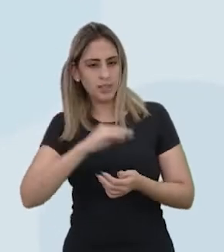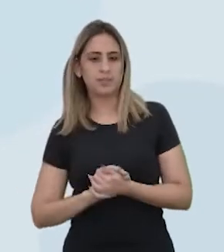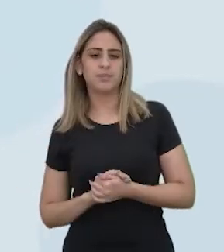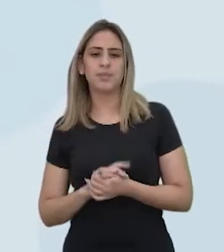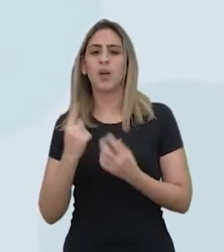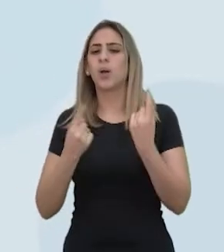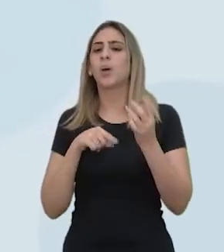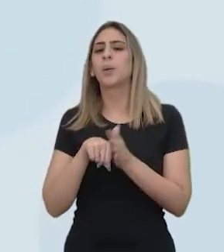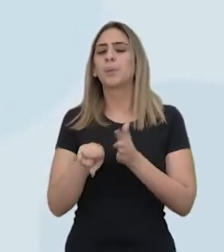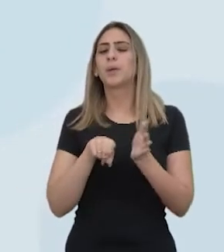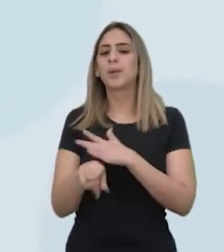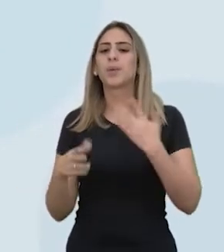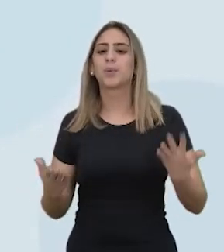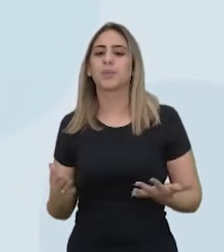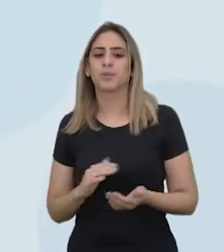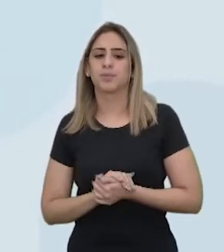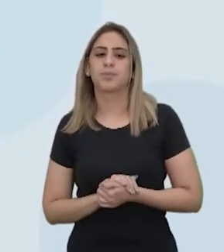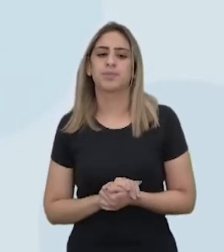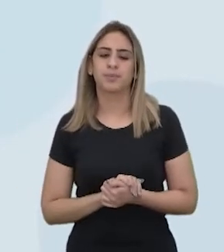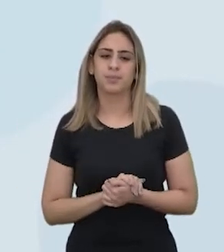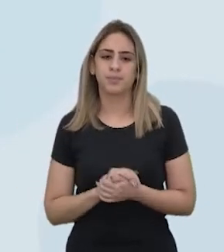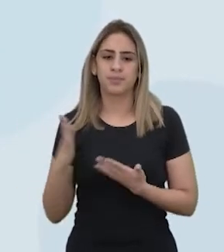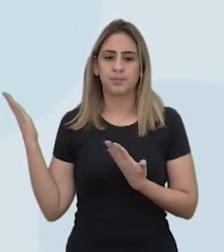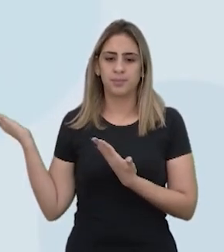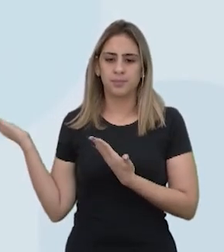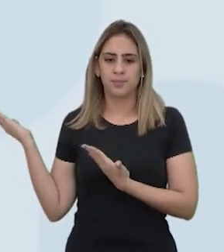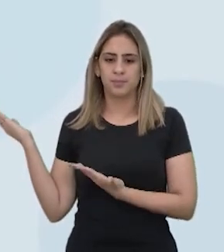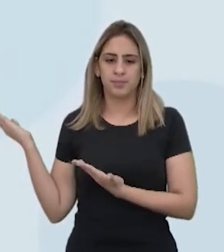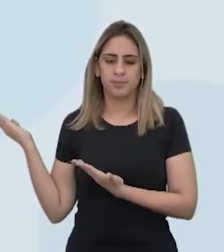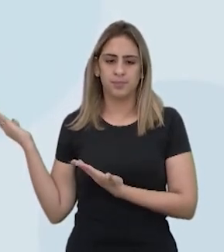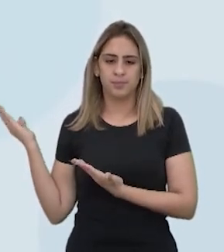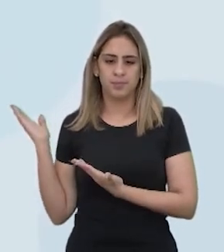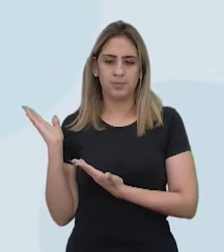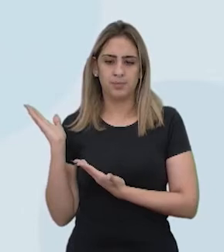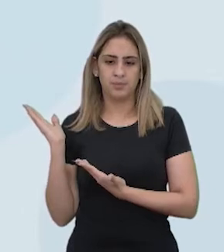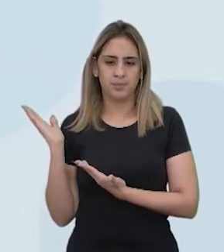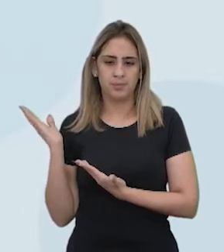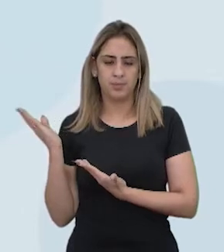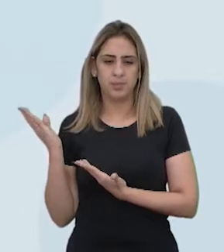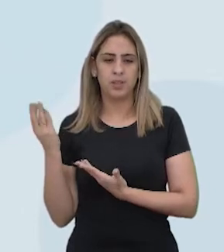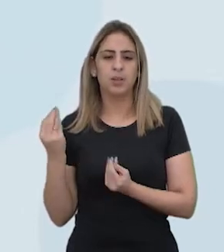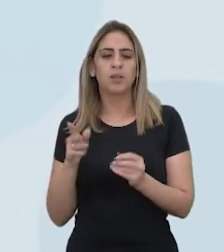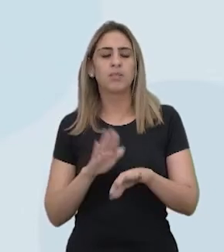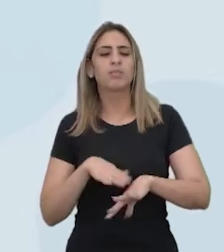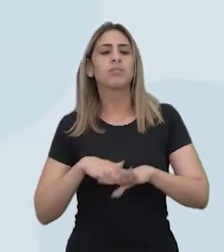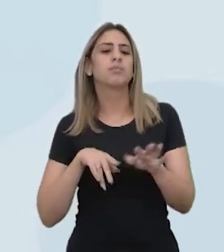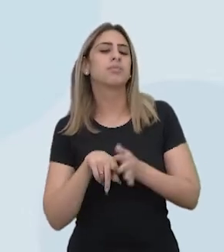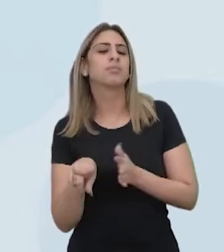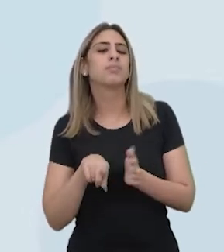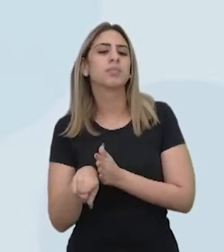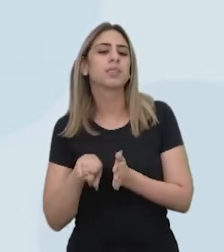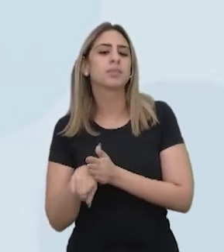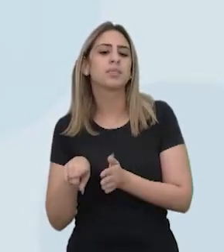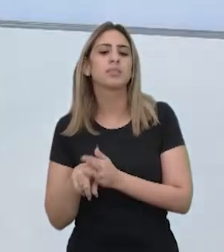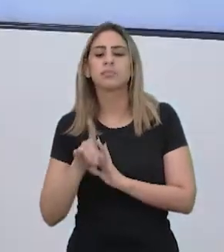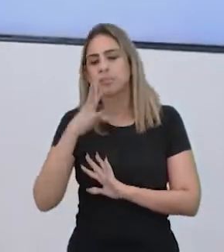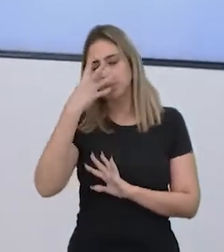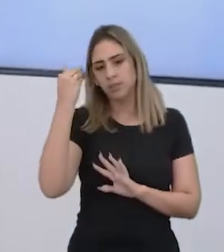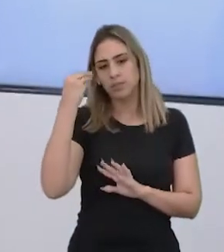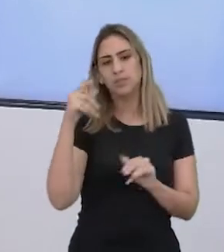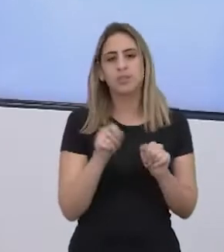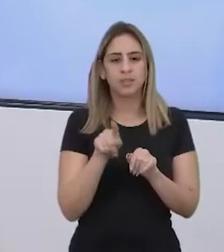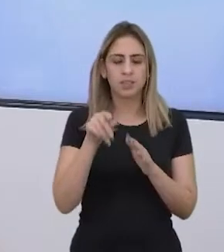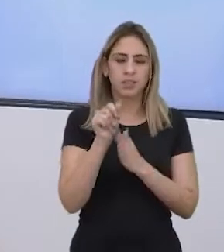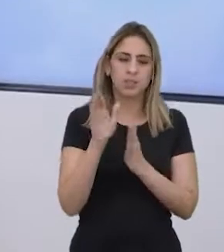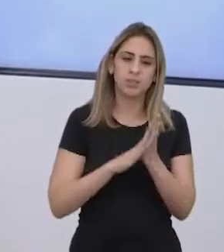é a pergunta do estudo do caso, assim como vocês vão realizar essa pesquisa. Então, não esqueçam, façam